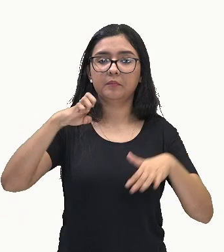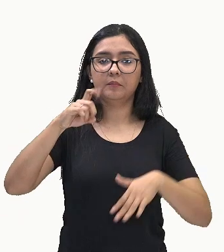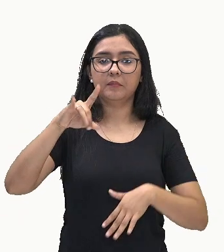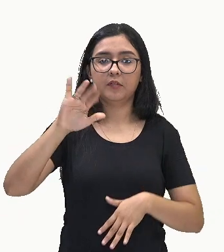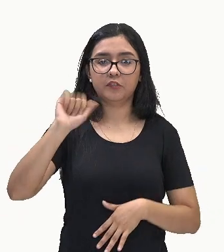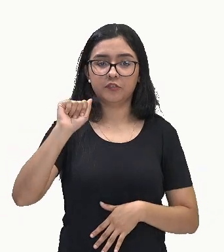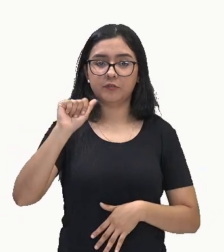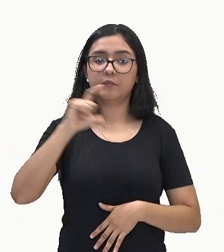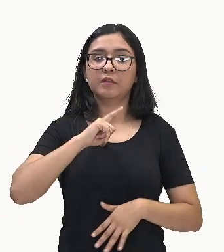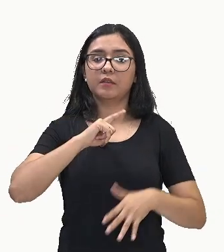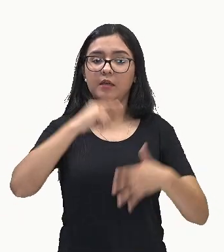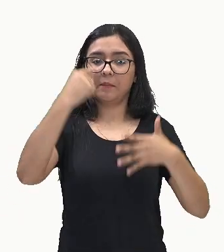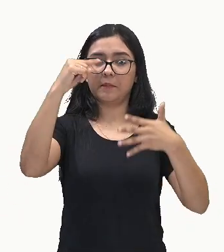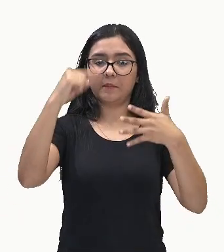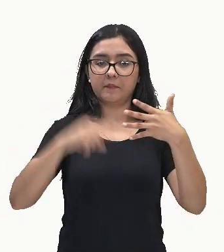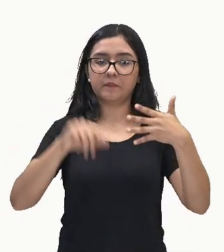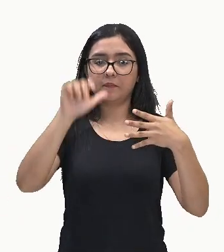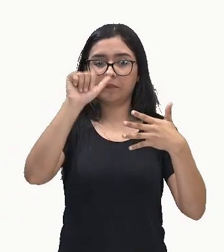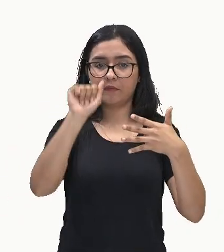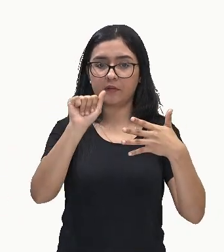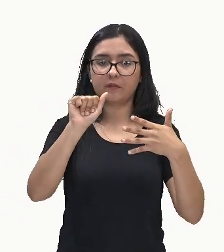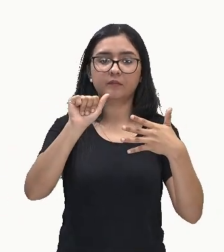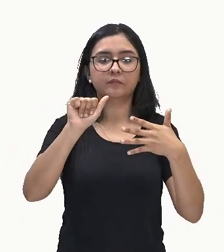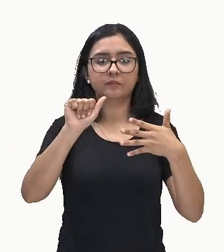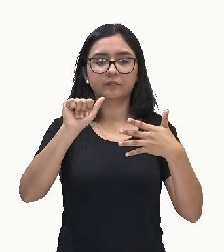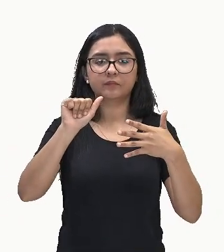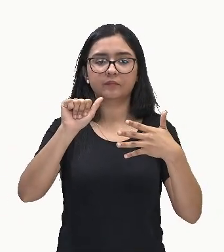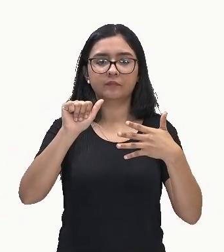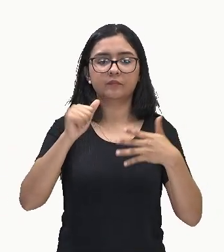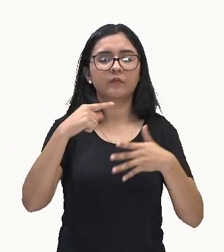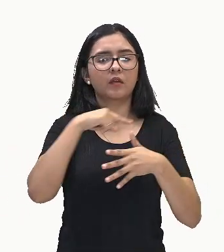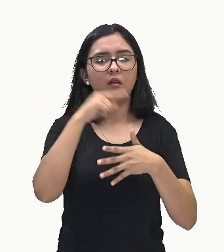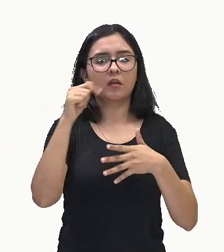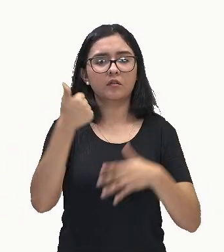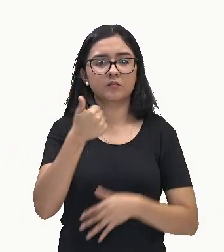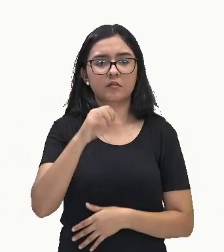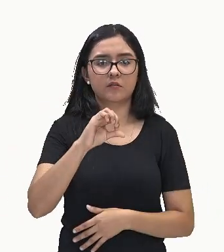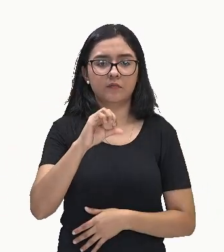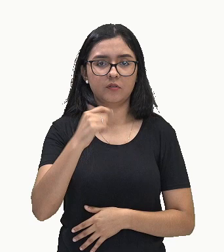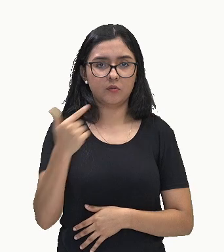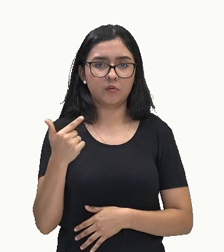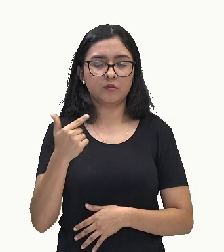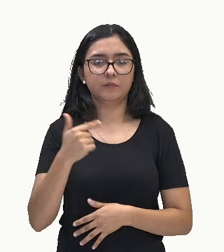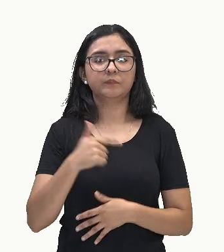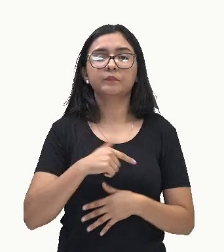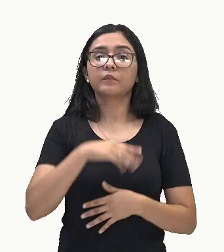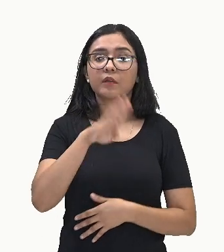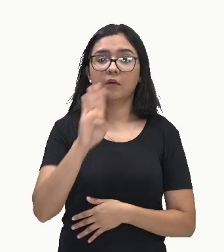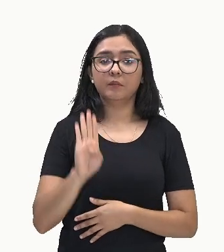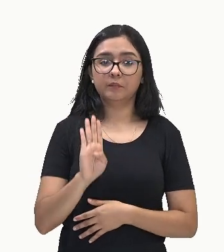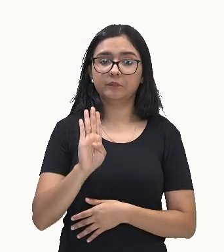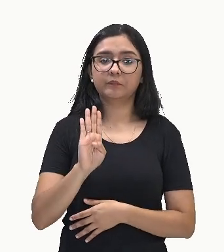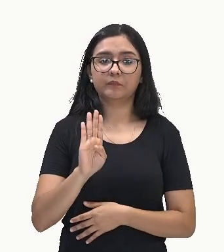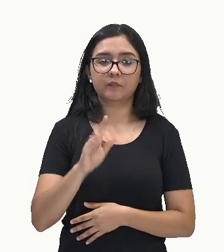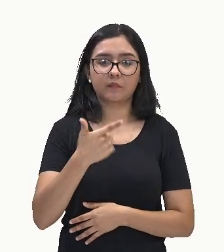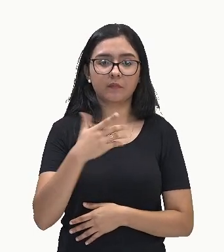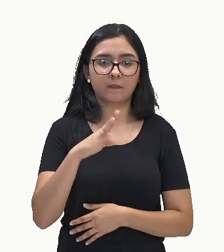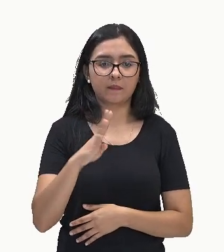nossas alternativas aqui né letra A 192 letra B